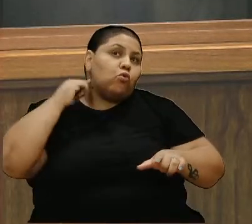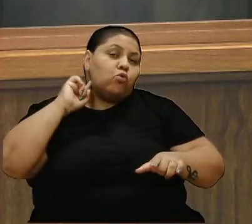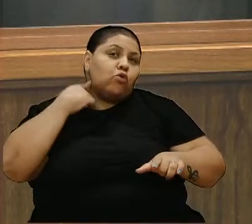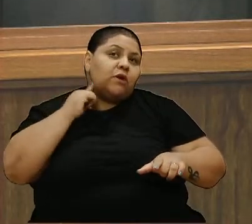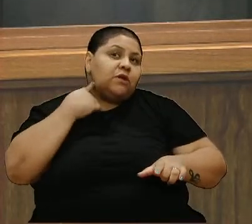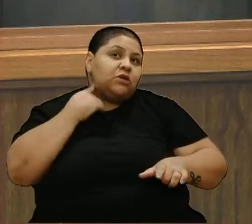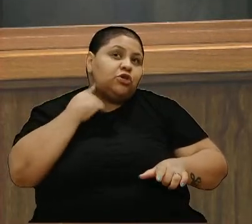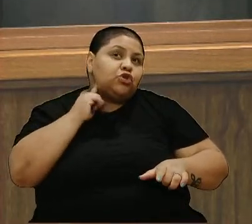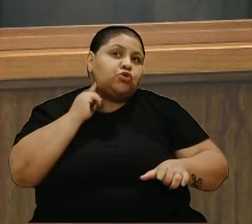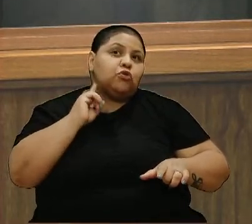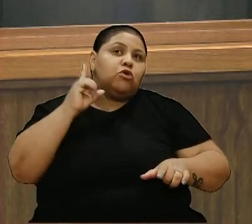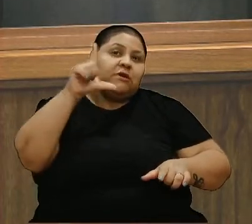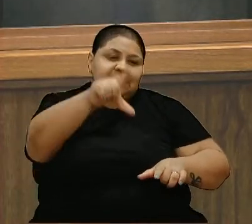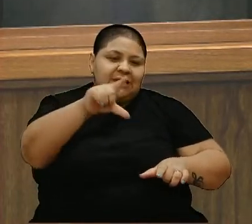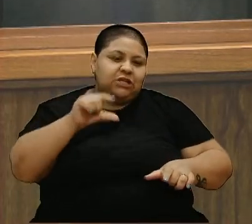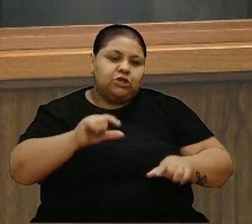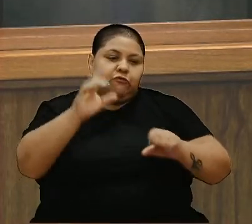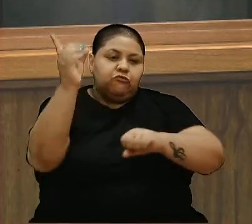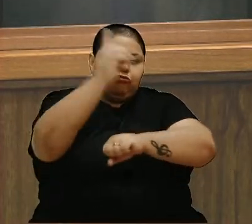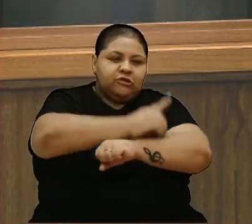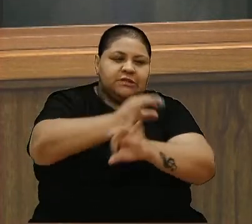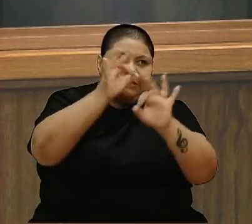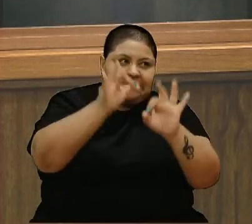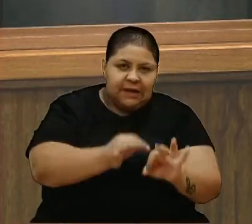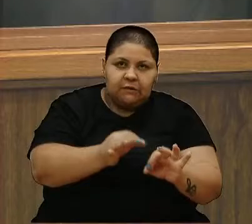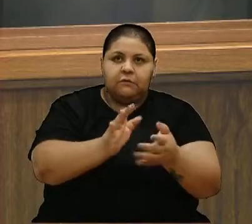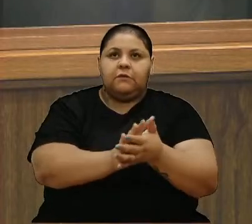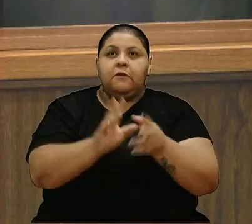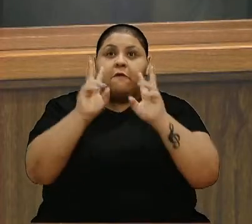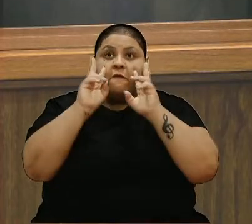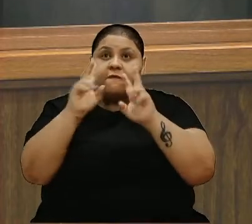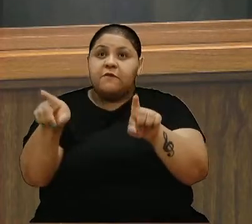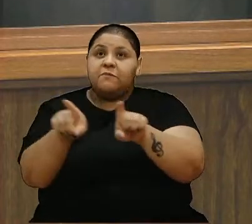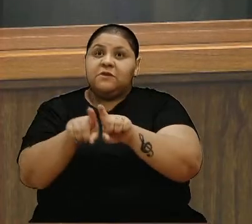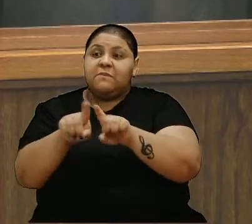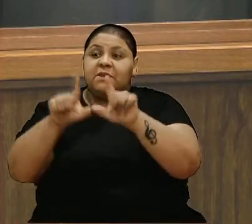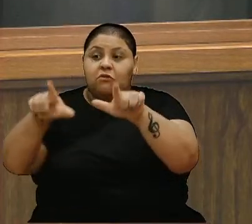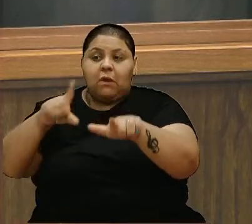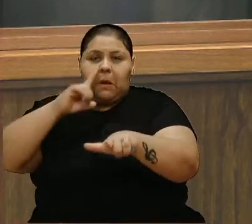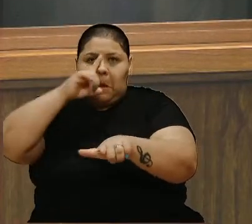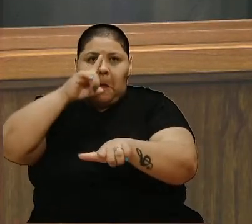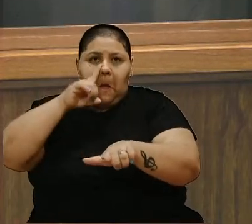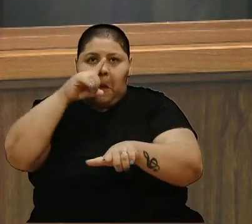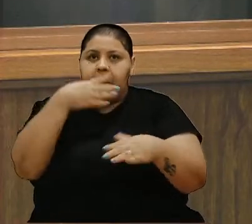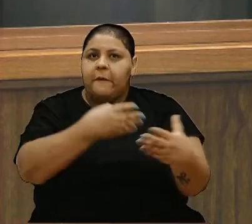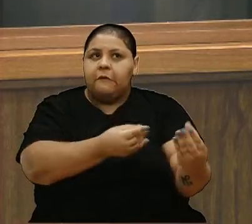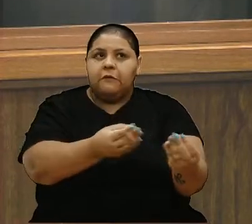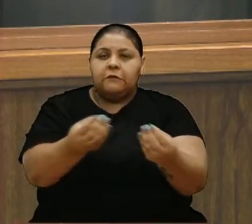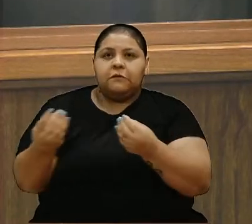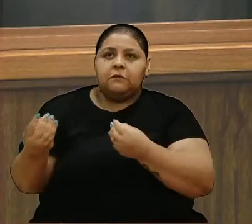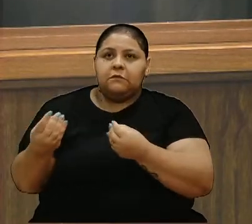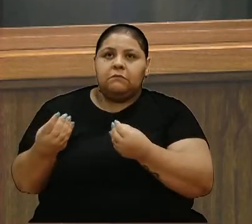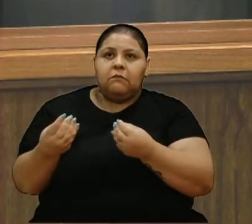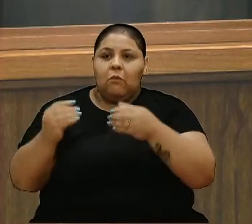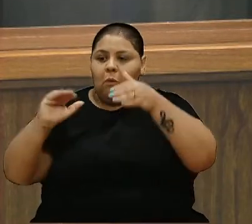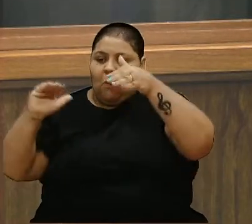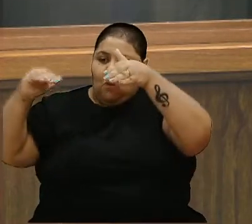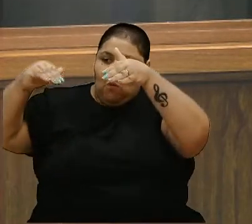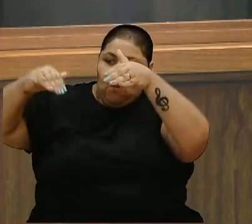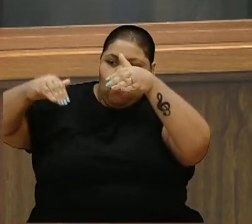dia certo. Nós vimos também que tem lugar de risco quando é muito íngreme,